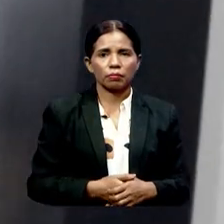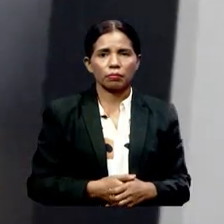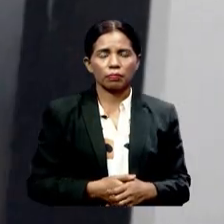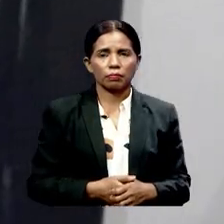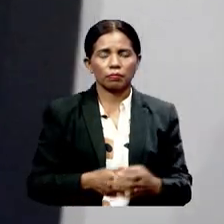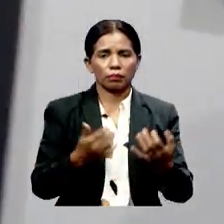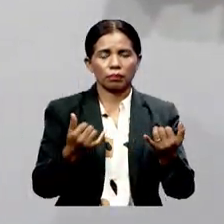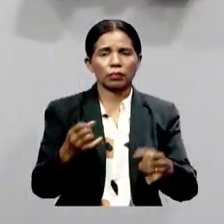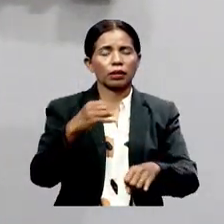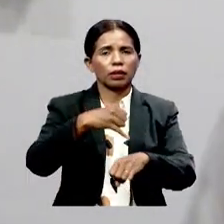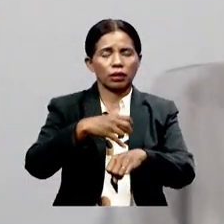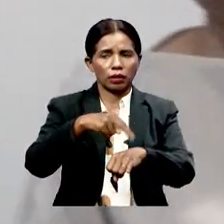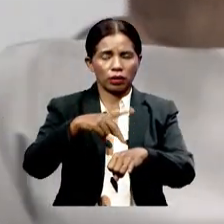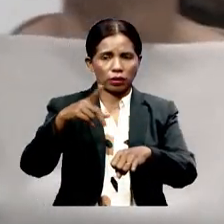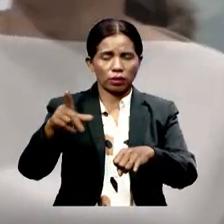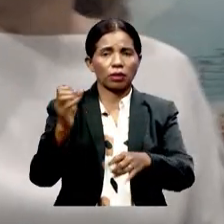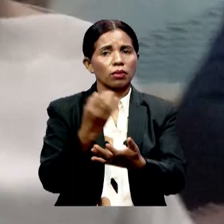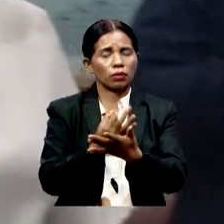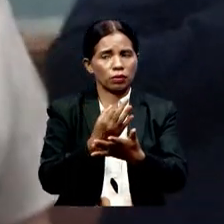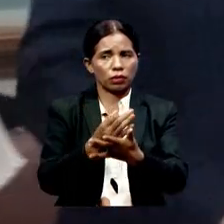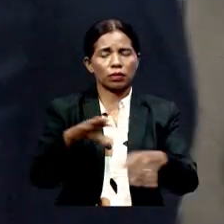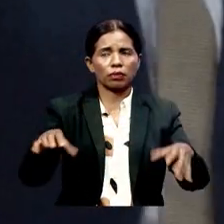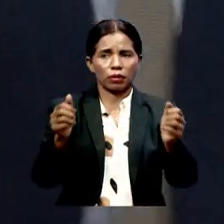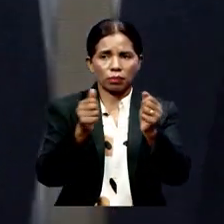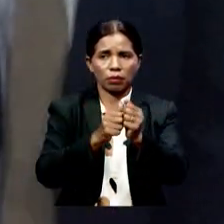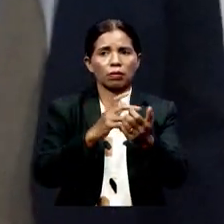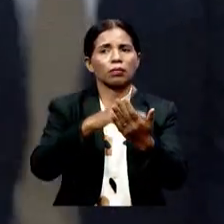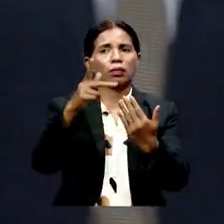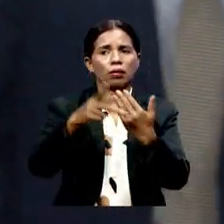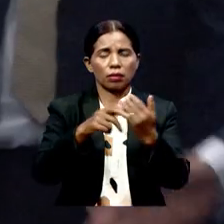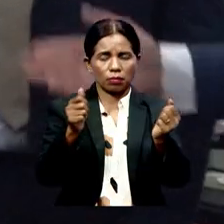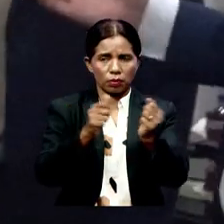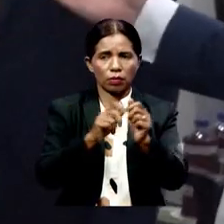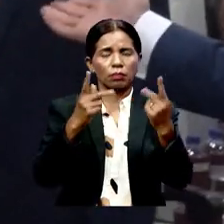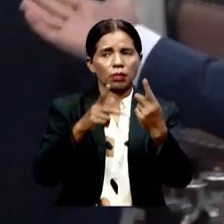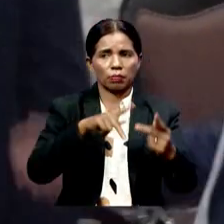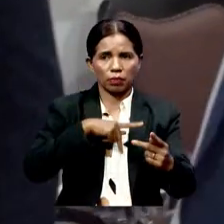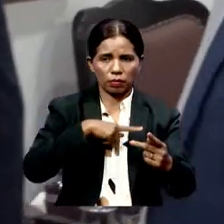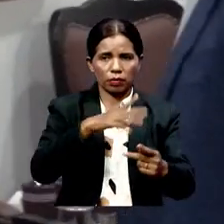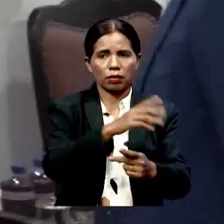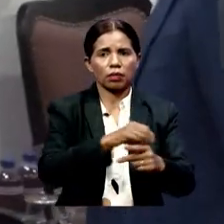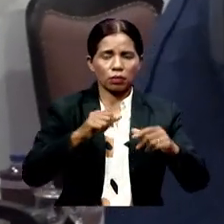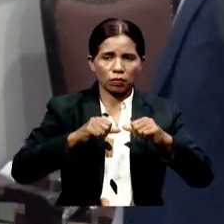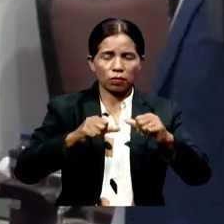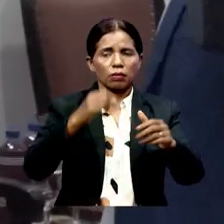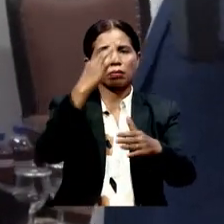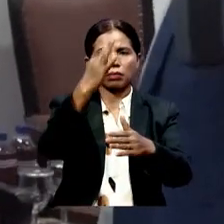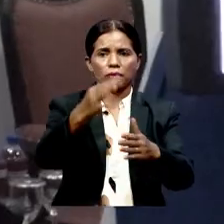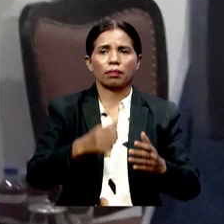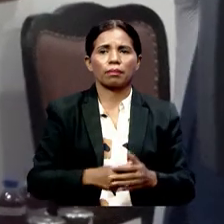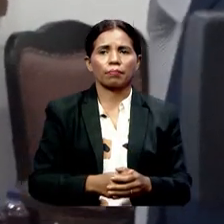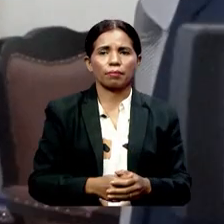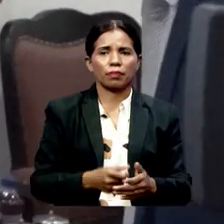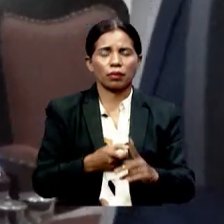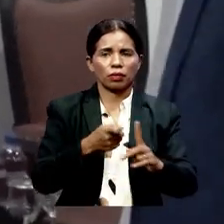Dadaune International Finance Corporation halawana programa lubukida hamutu ko sektor privado sira no ye posibilidade se continue futuro dune gerente